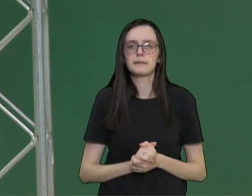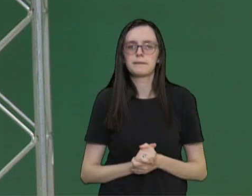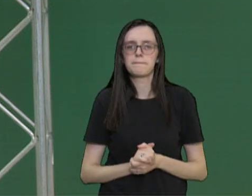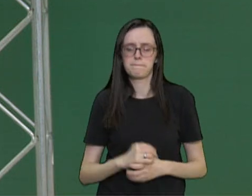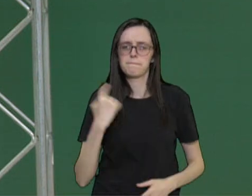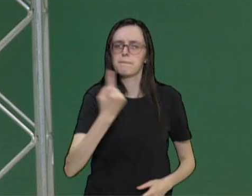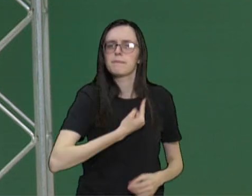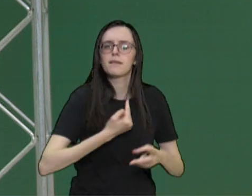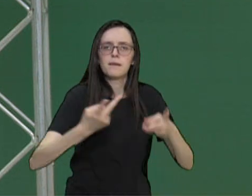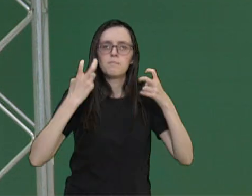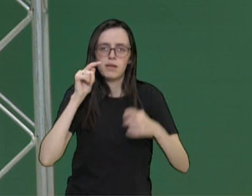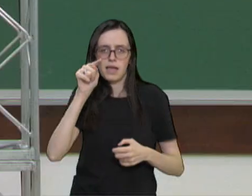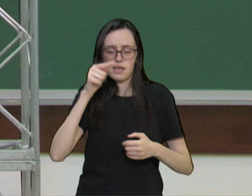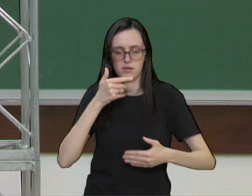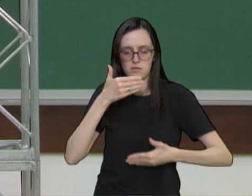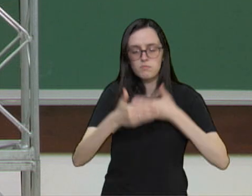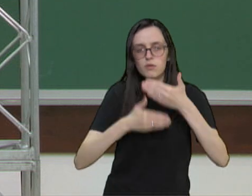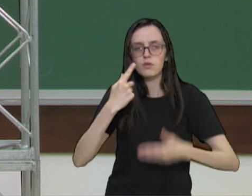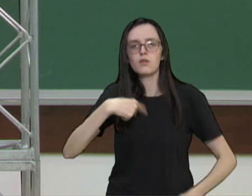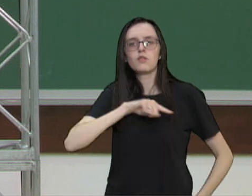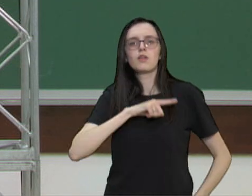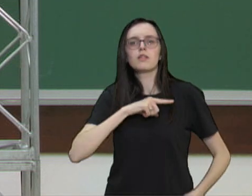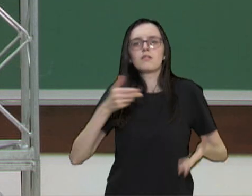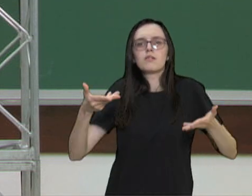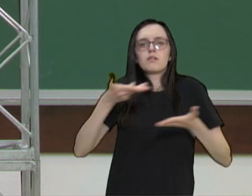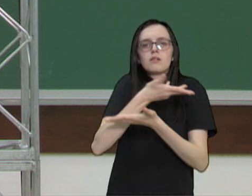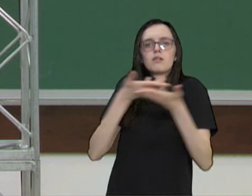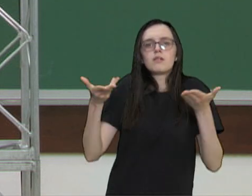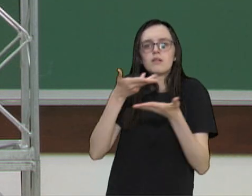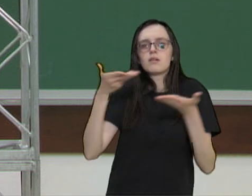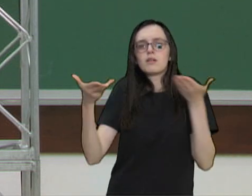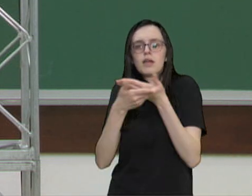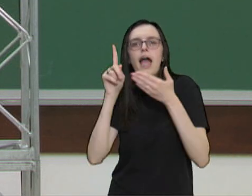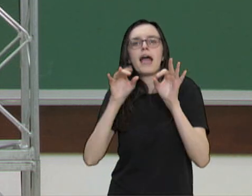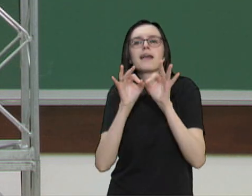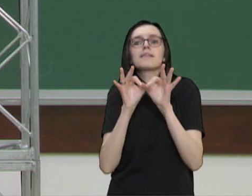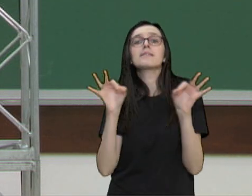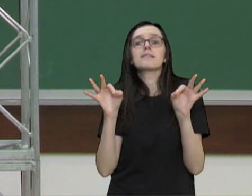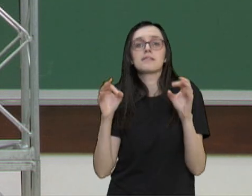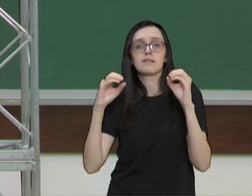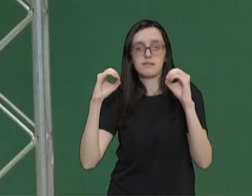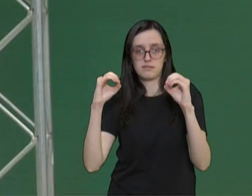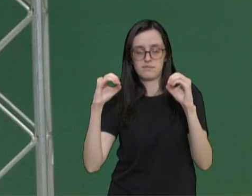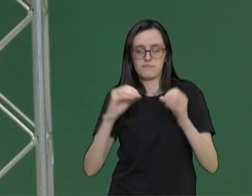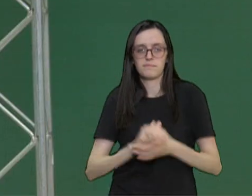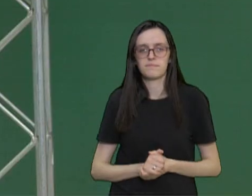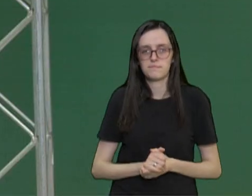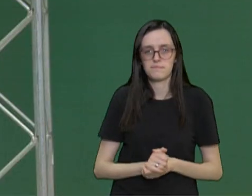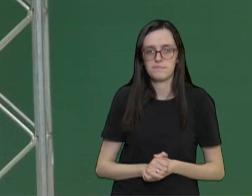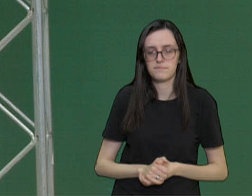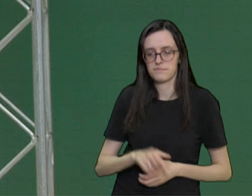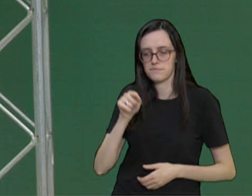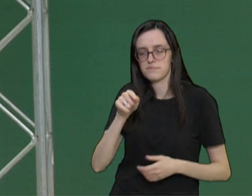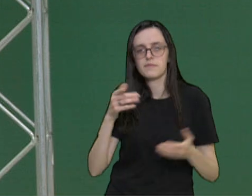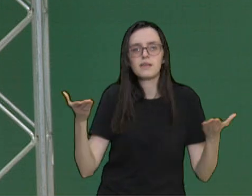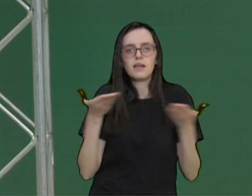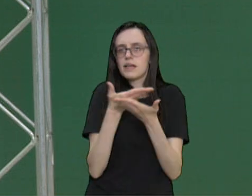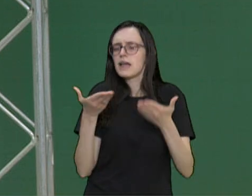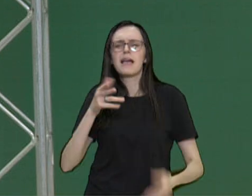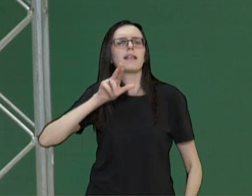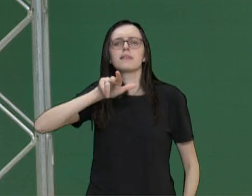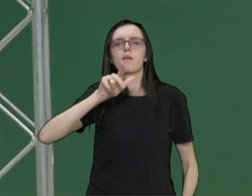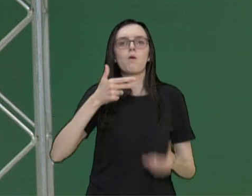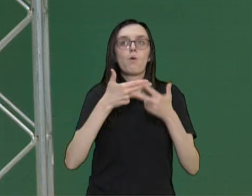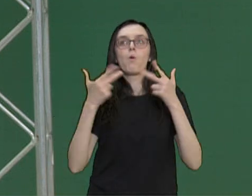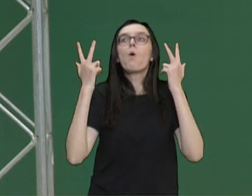Percebemos que nesse processo nós temos uma interação chamada interação à distância. Essa interação à distância não é uma coisa